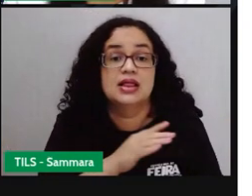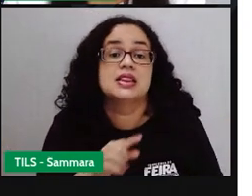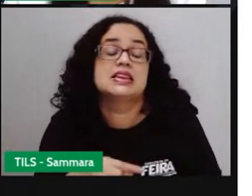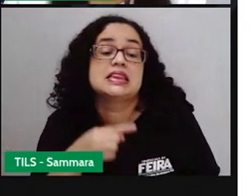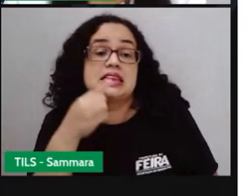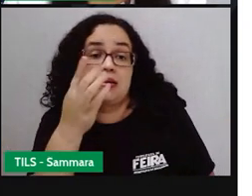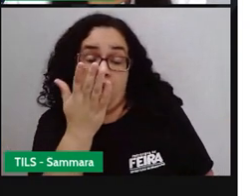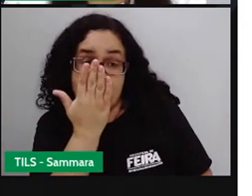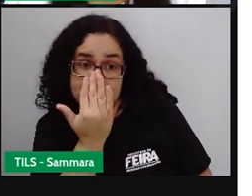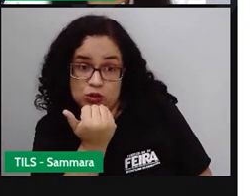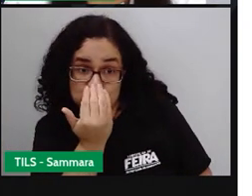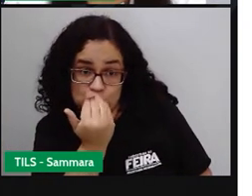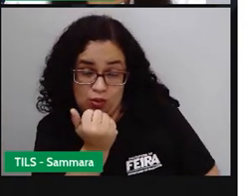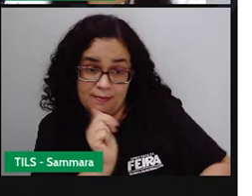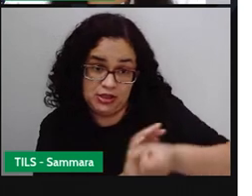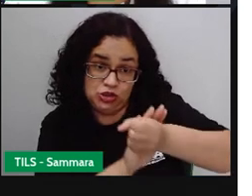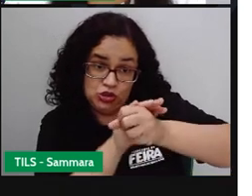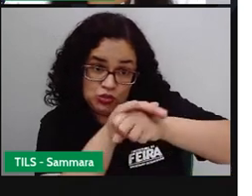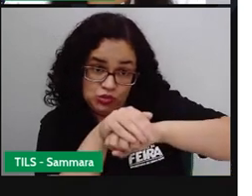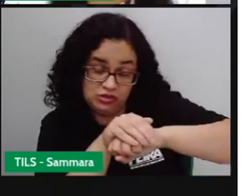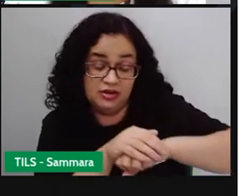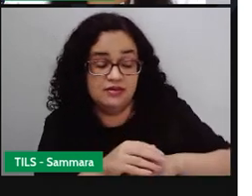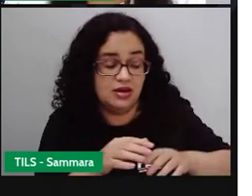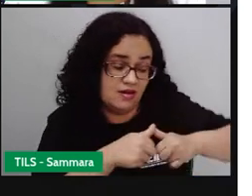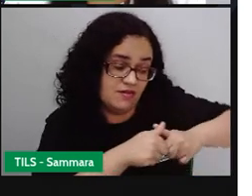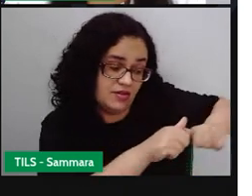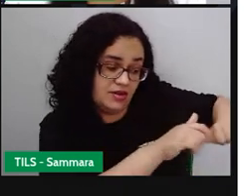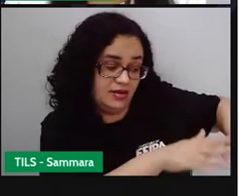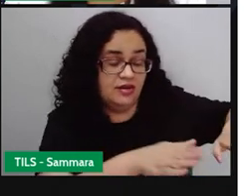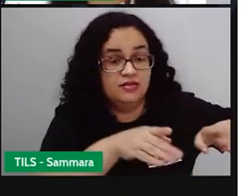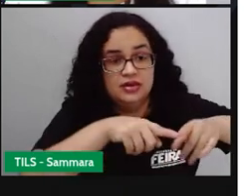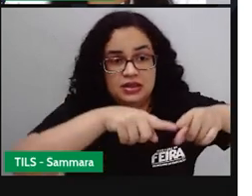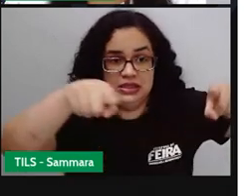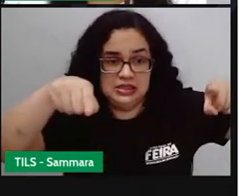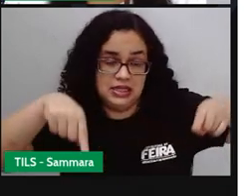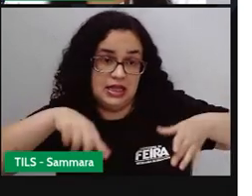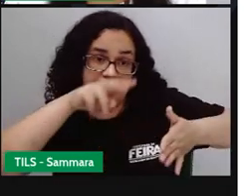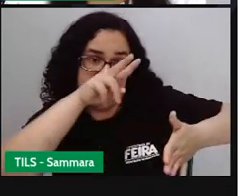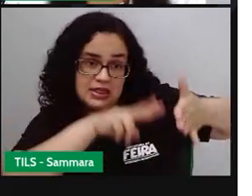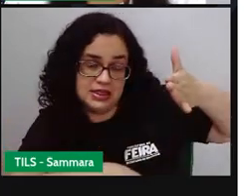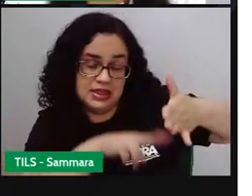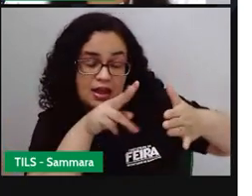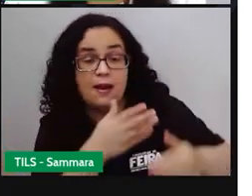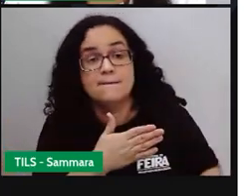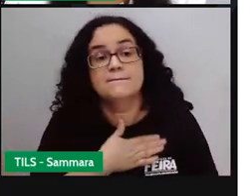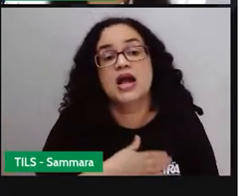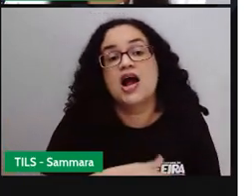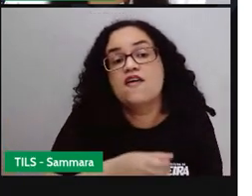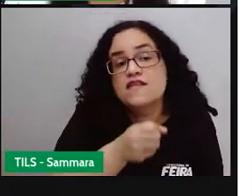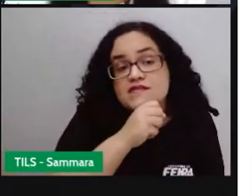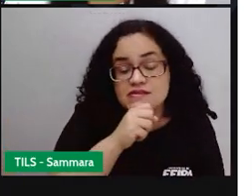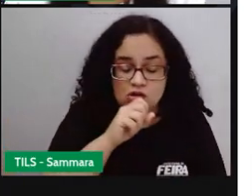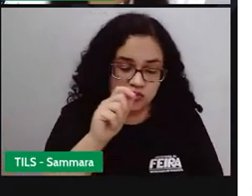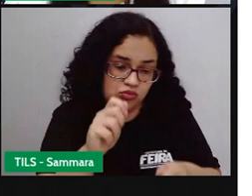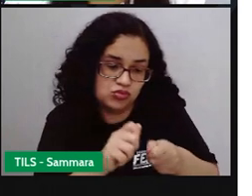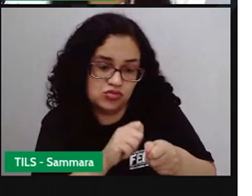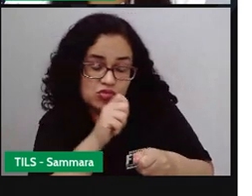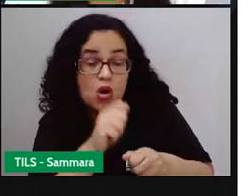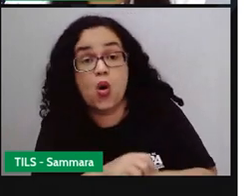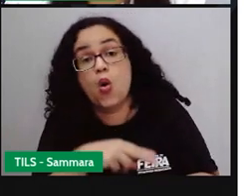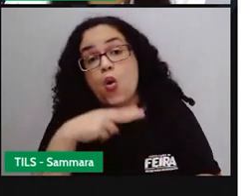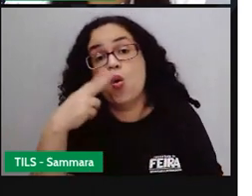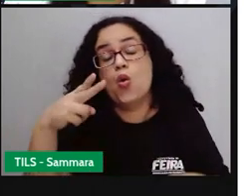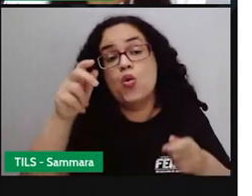Depois do jantar, ficávamos na sala. Eu, lendo, minha avó e minha tia bordando ou costurando.